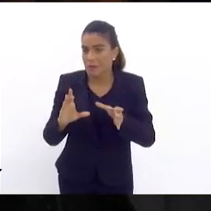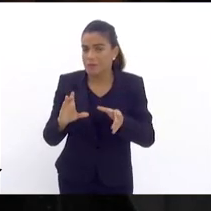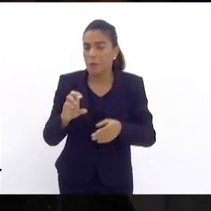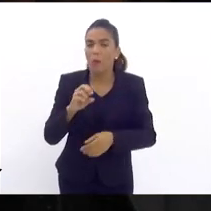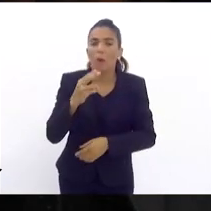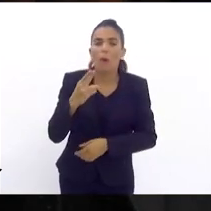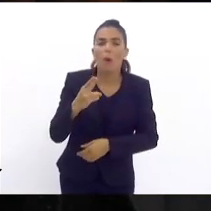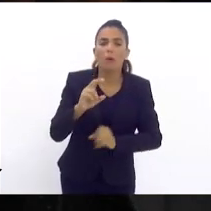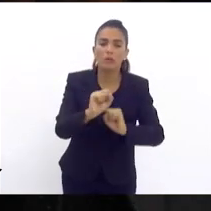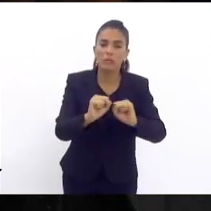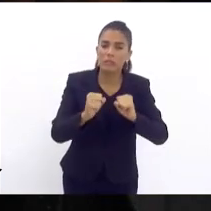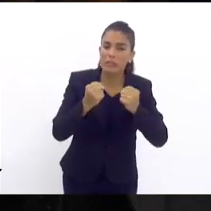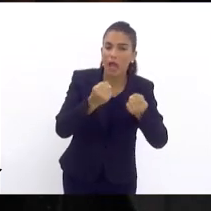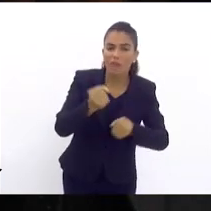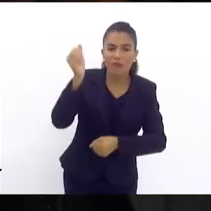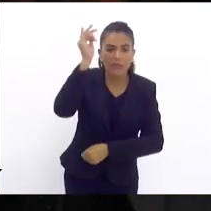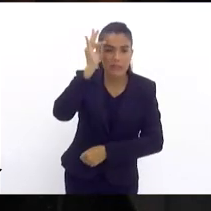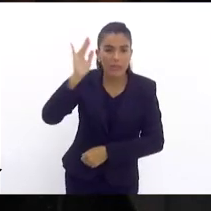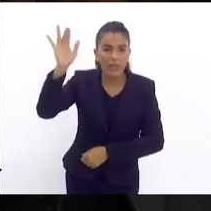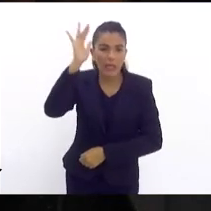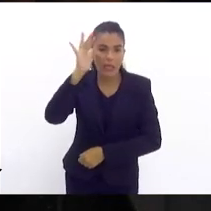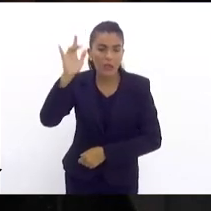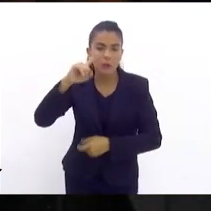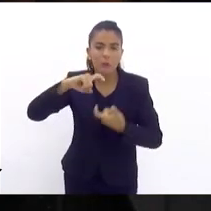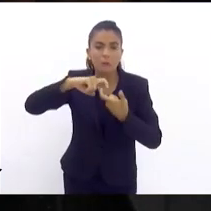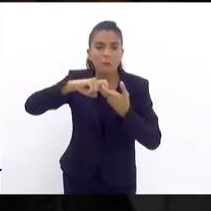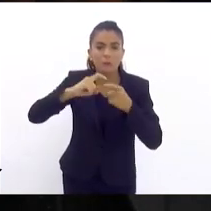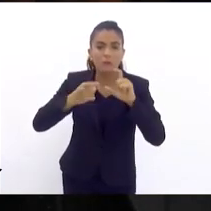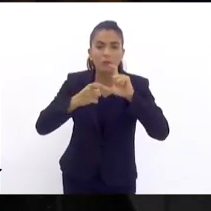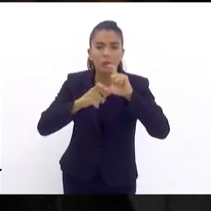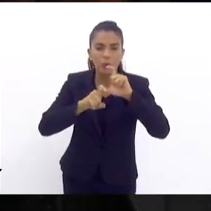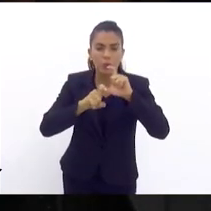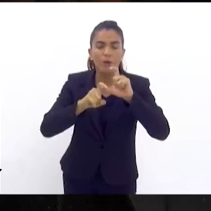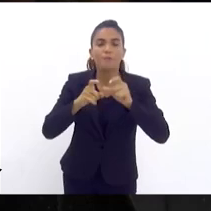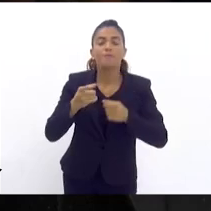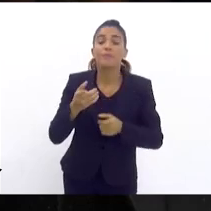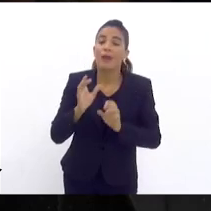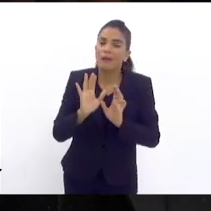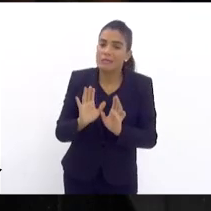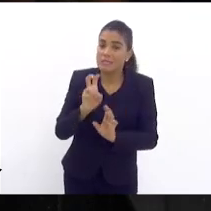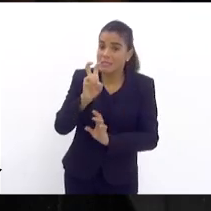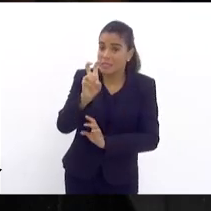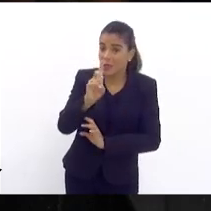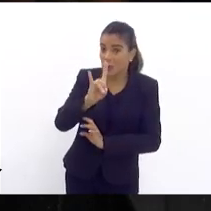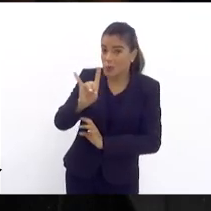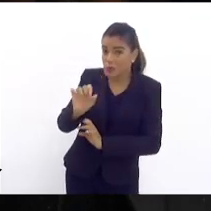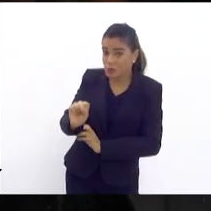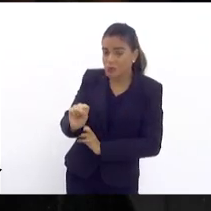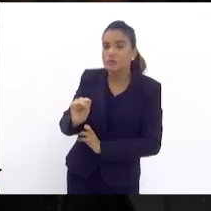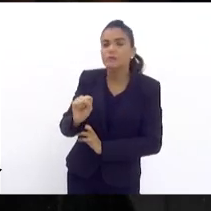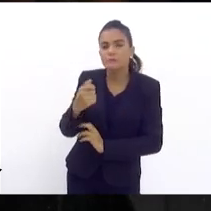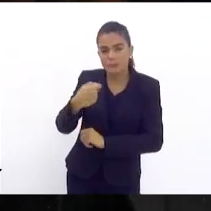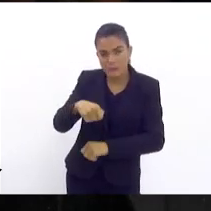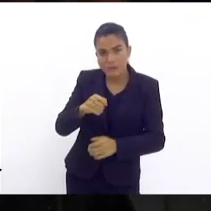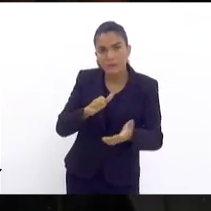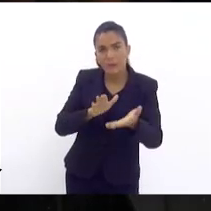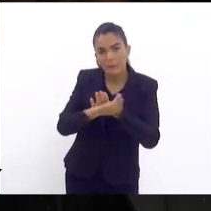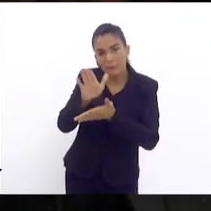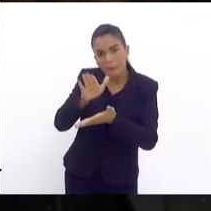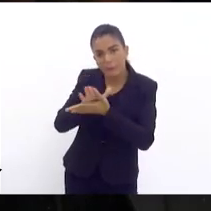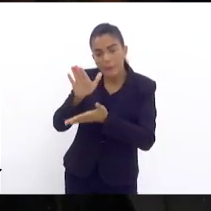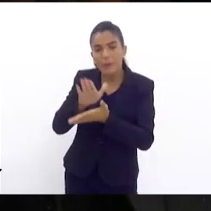Apologia de símbolos nazistas etc passado cinco dias no máximo Tem que publicar o projeto